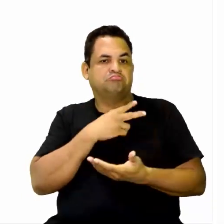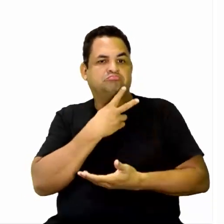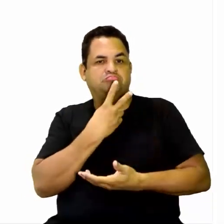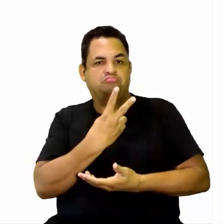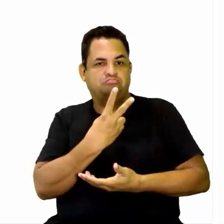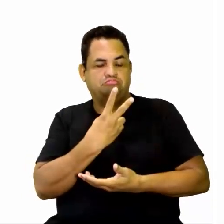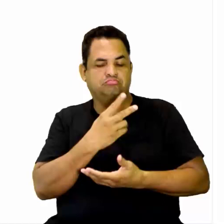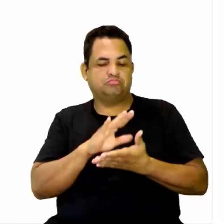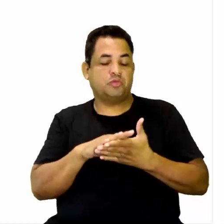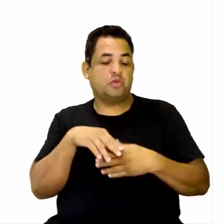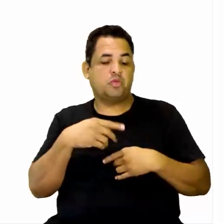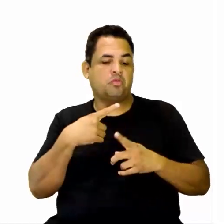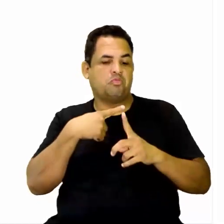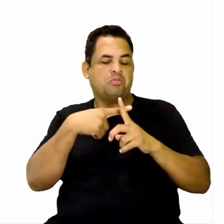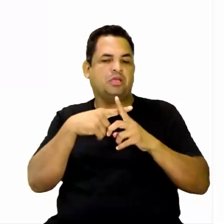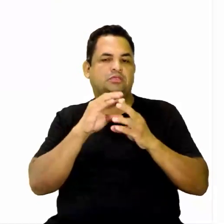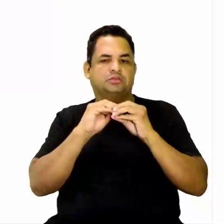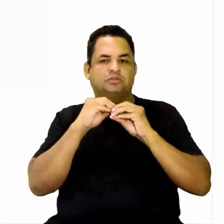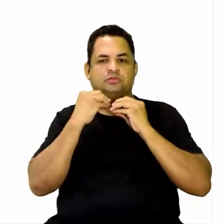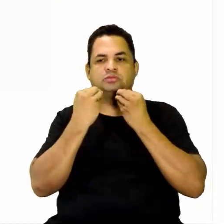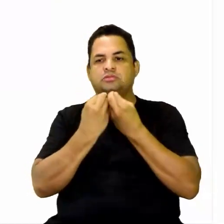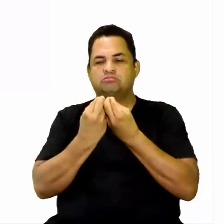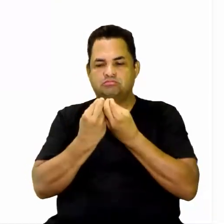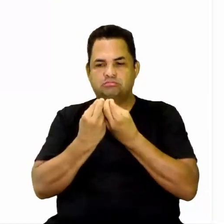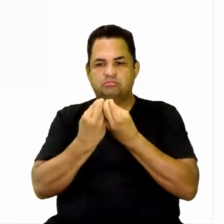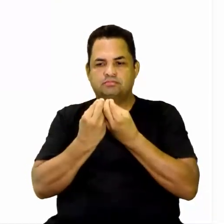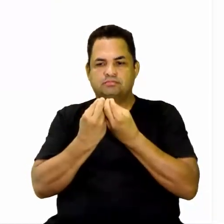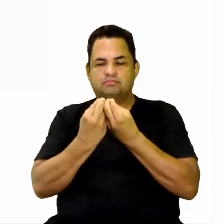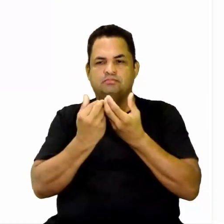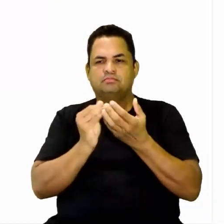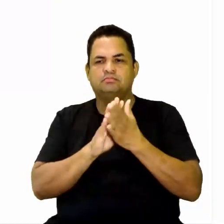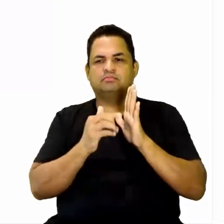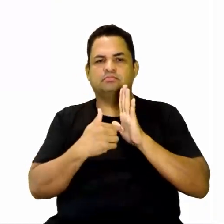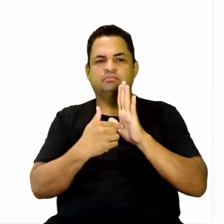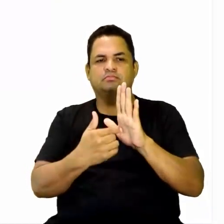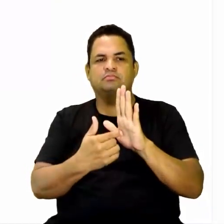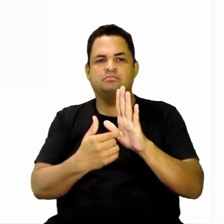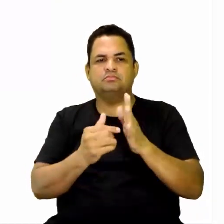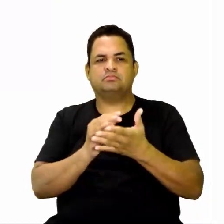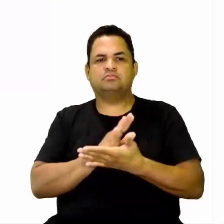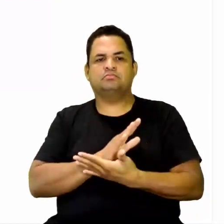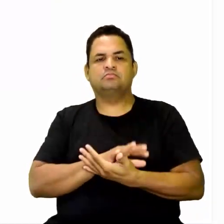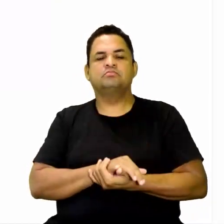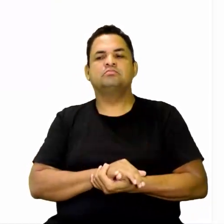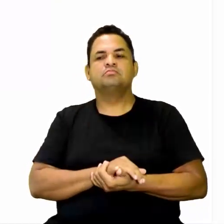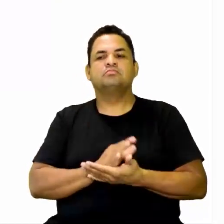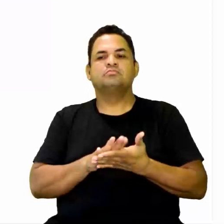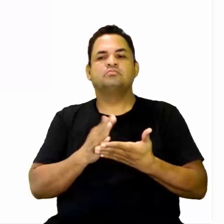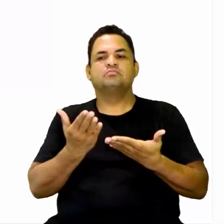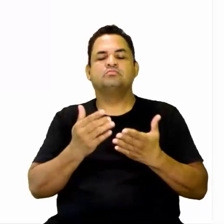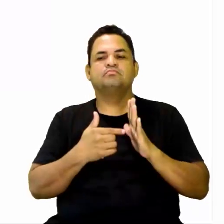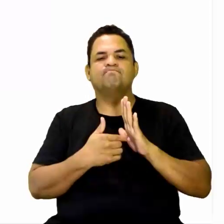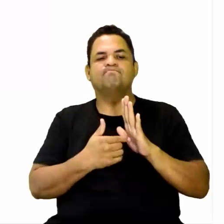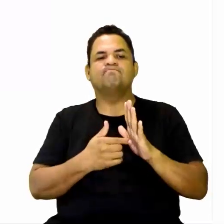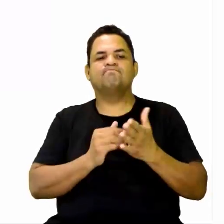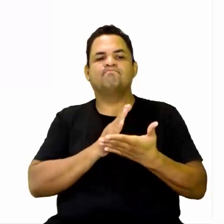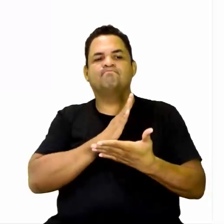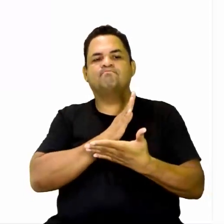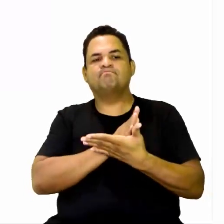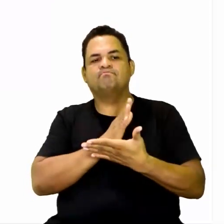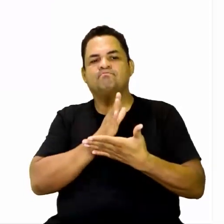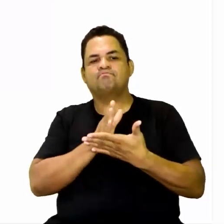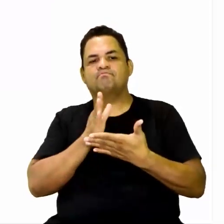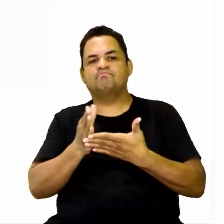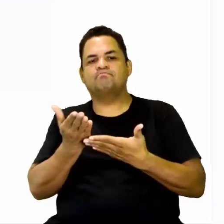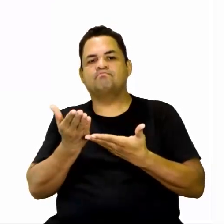de 2 ou mais substâncias que apresentam uma ou mais fases